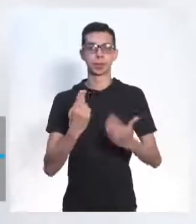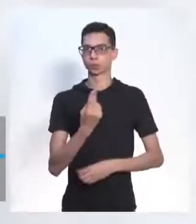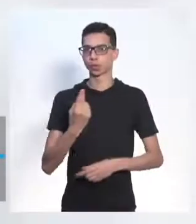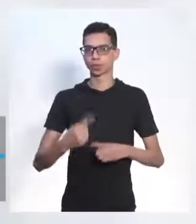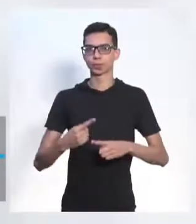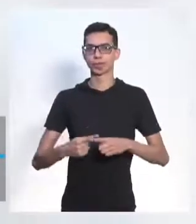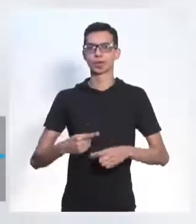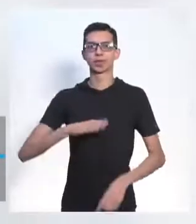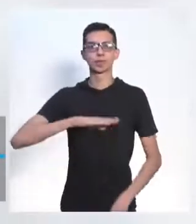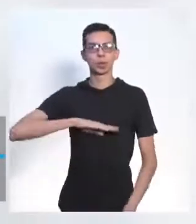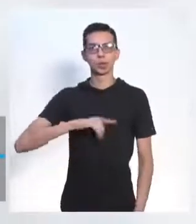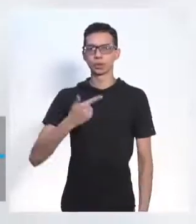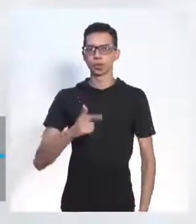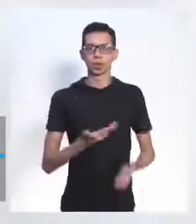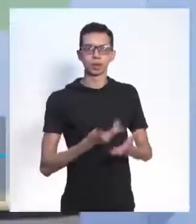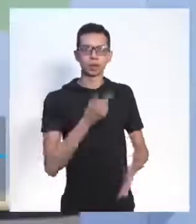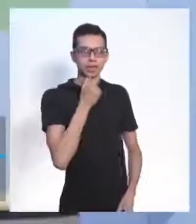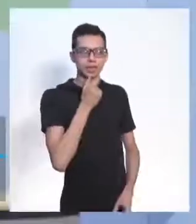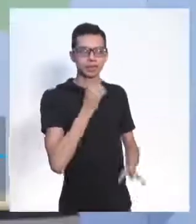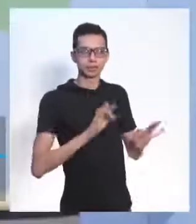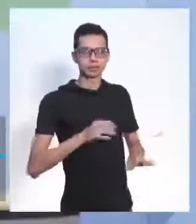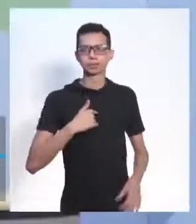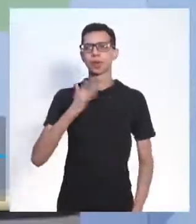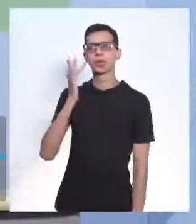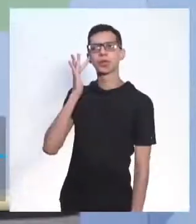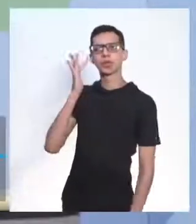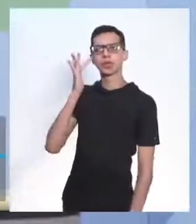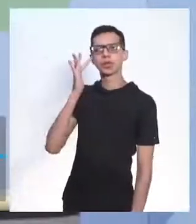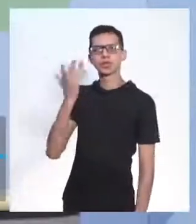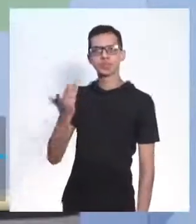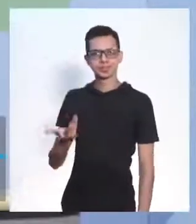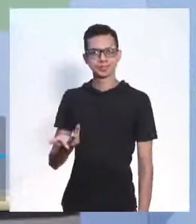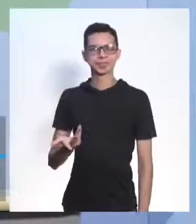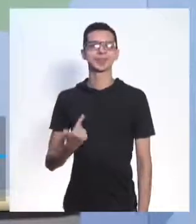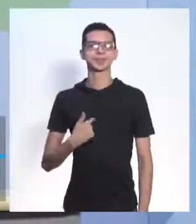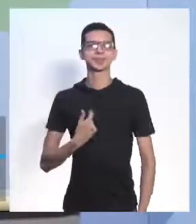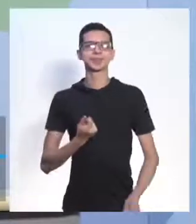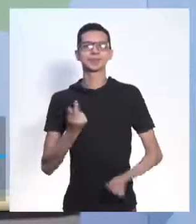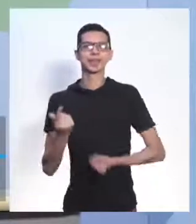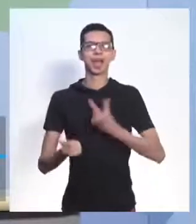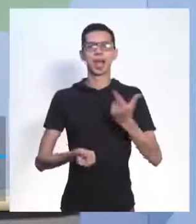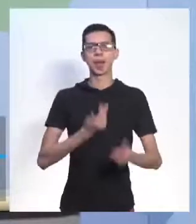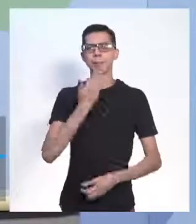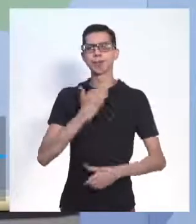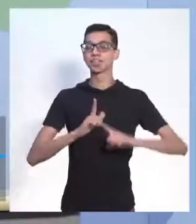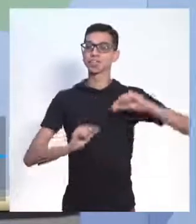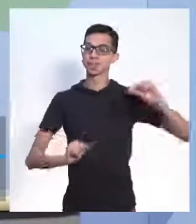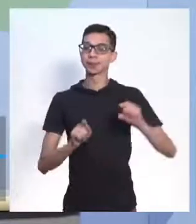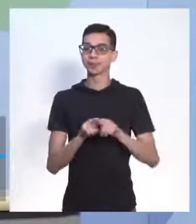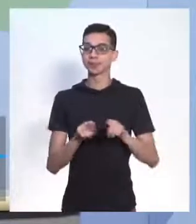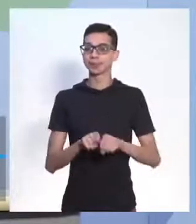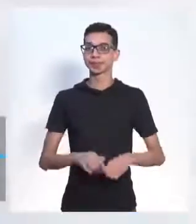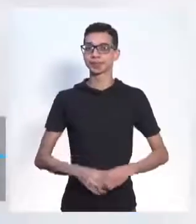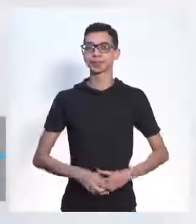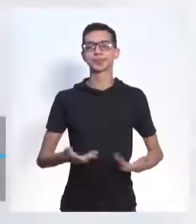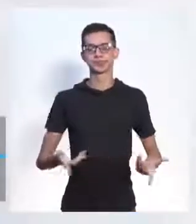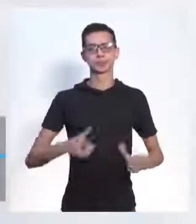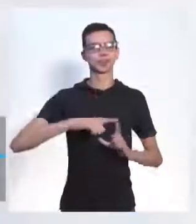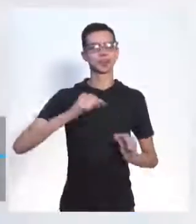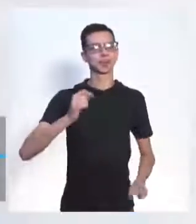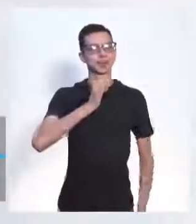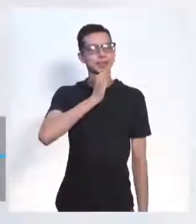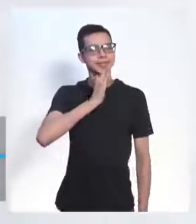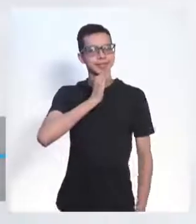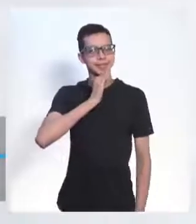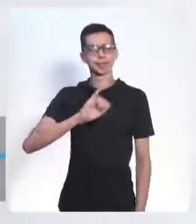aula de inglês, né, Antônia? I think so. Até onde eu lembro é aula de inglês. Então Alguns pedem Japanese. Japanese, coreano. Então, isso